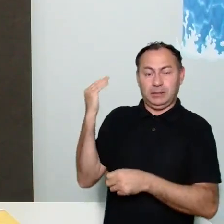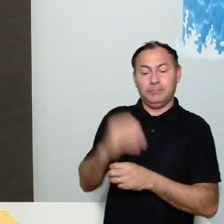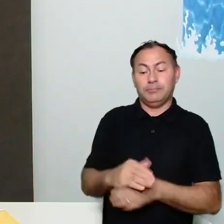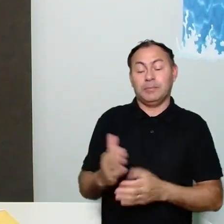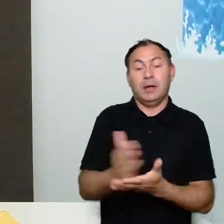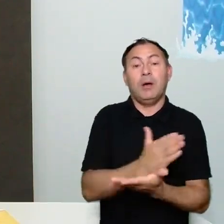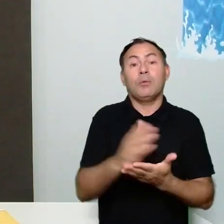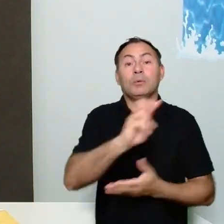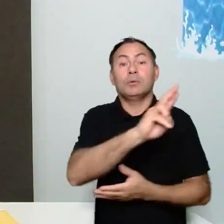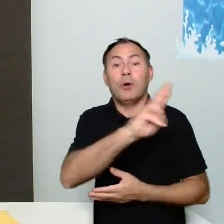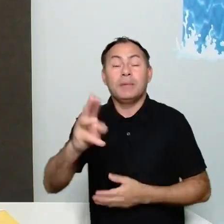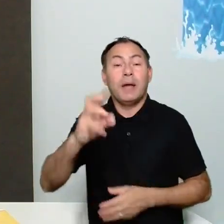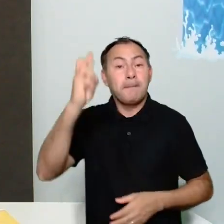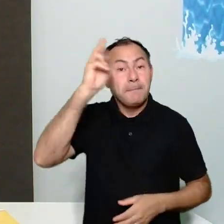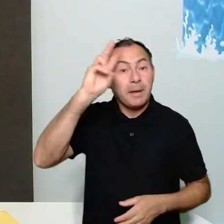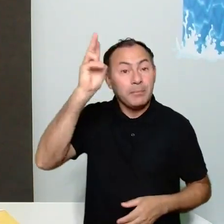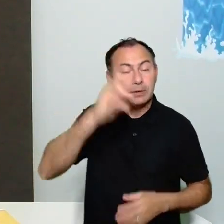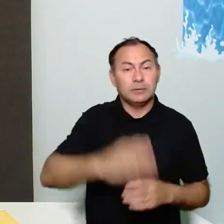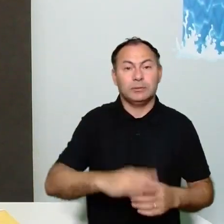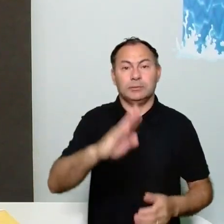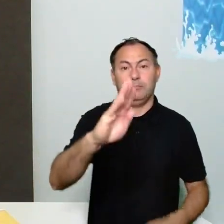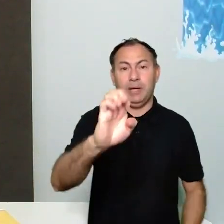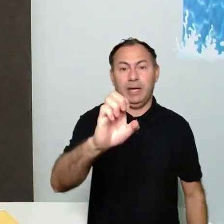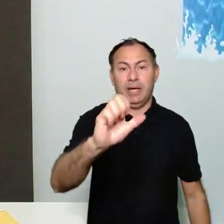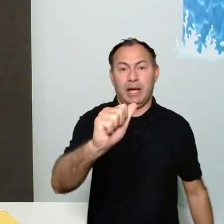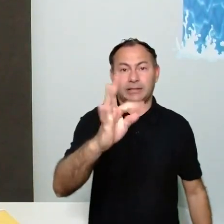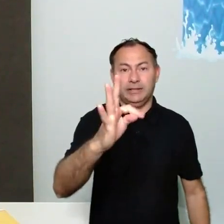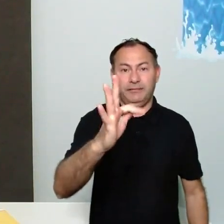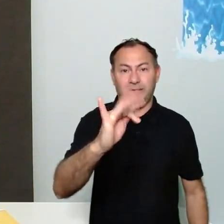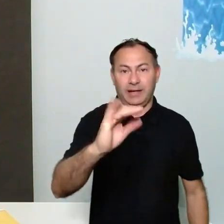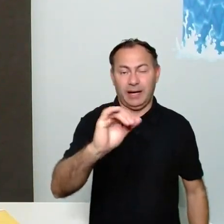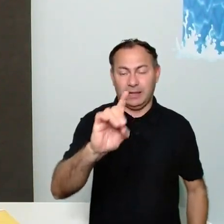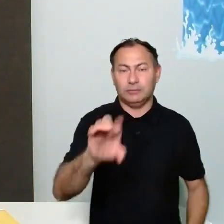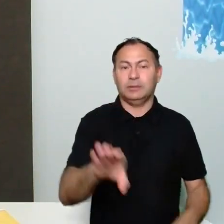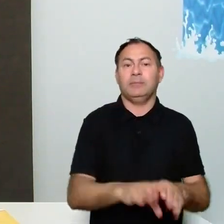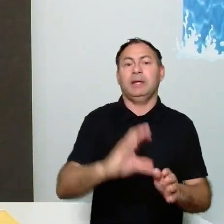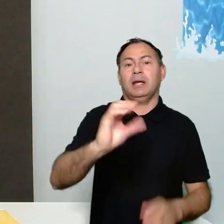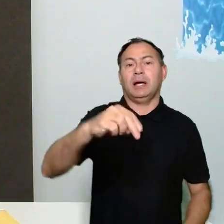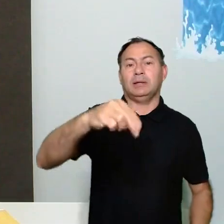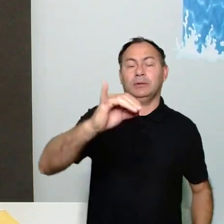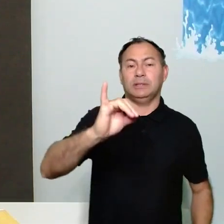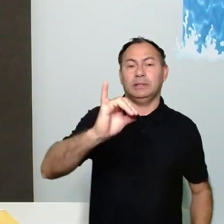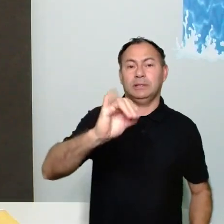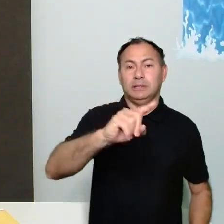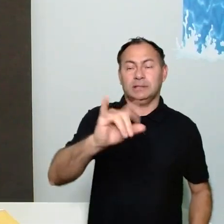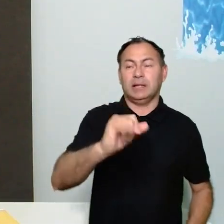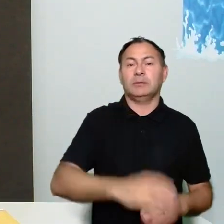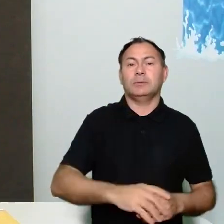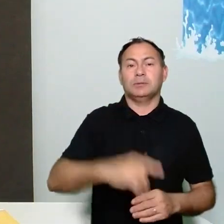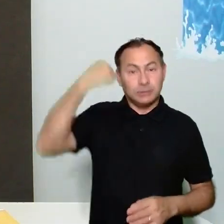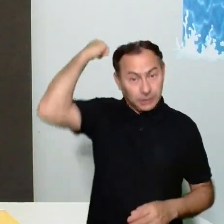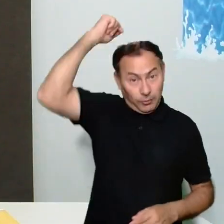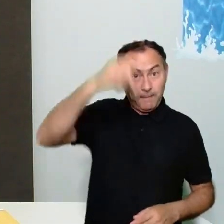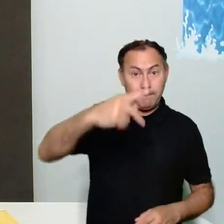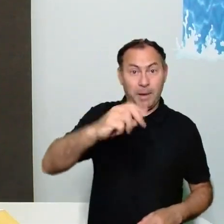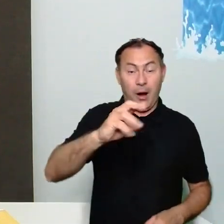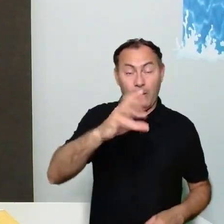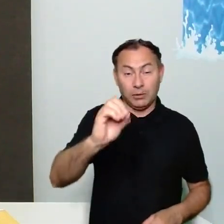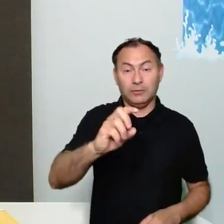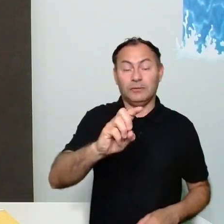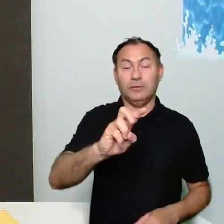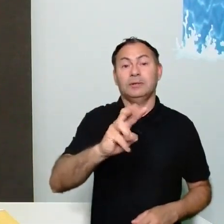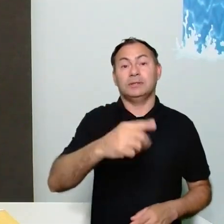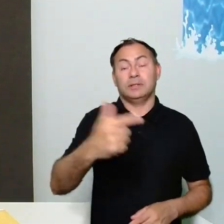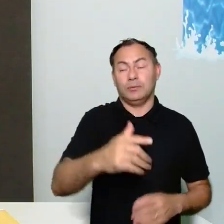Alguns nomes à nossa memória dos beatificados e canonizados por São João Paulo II, São